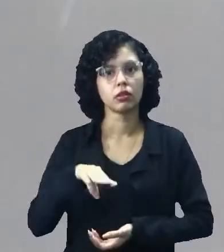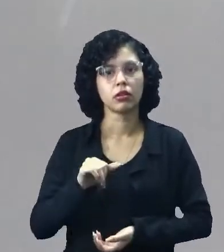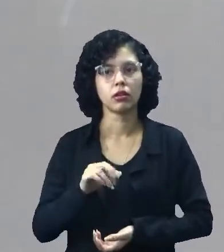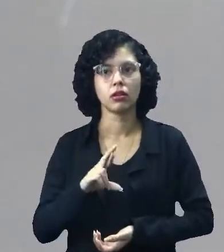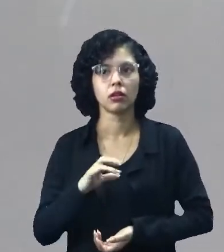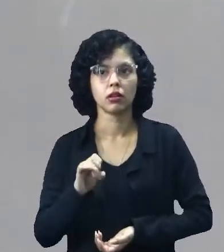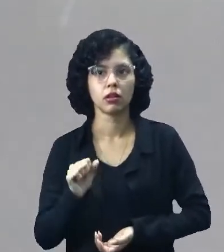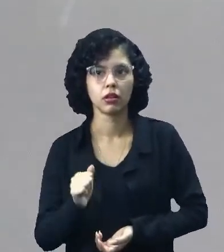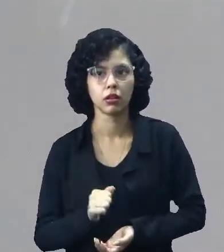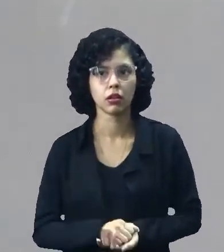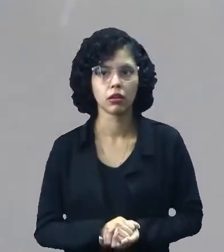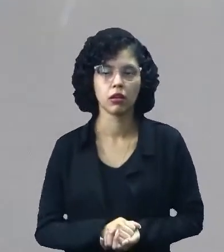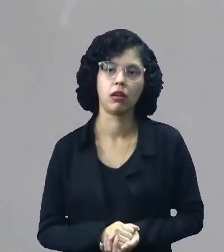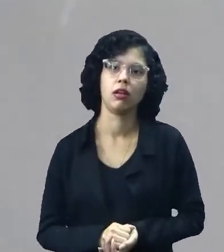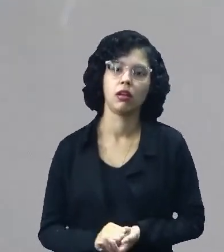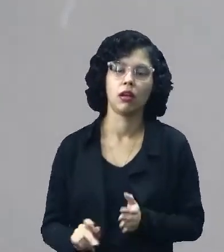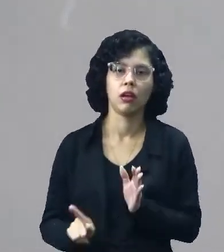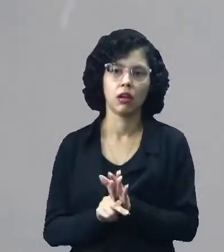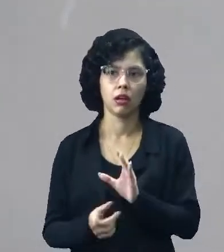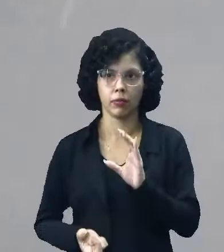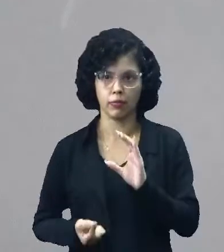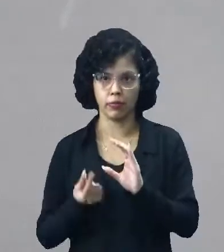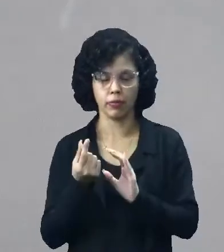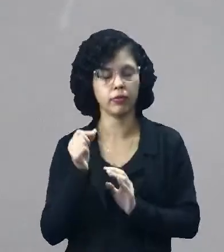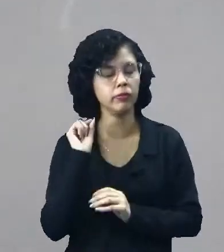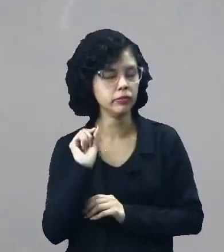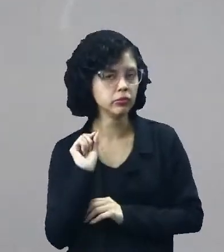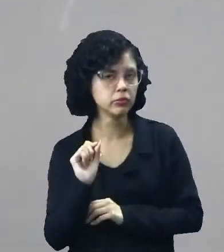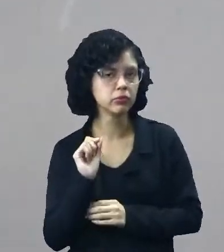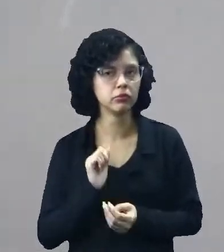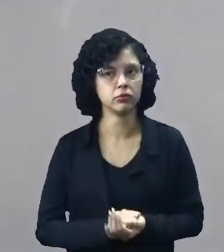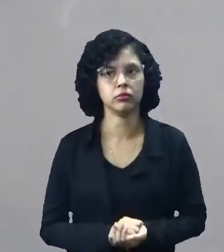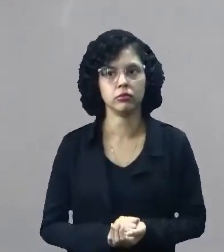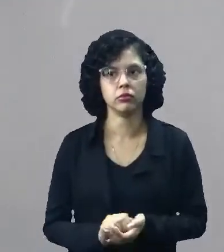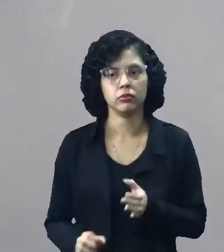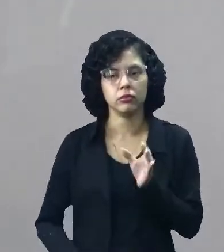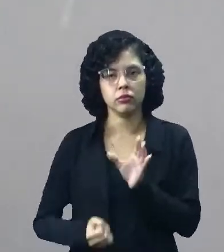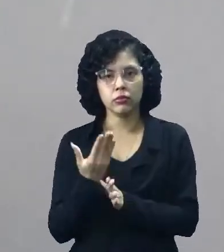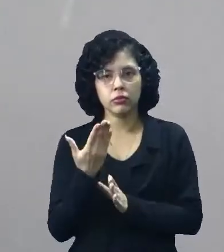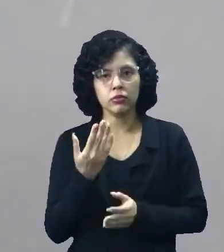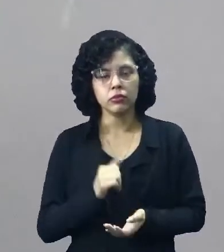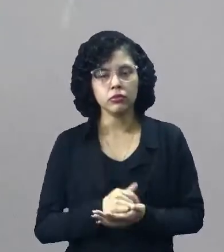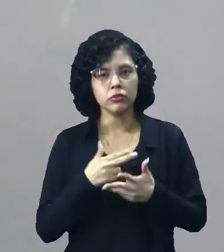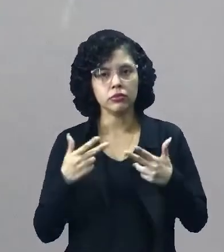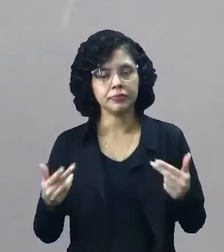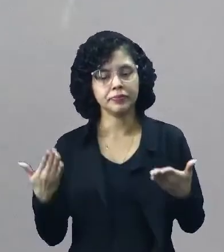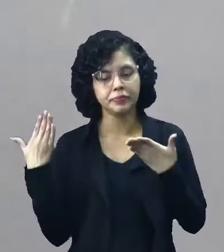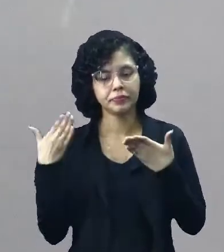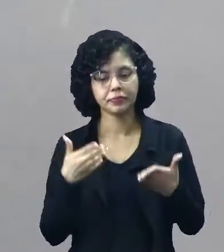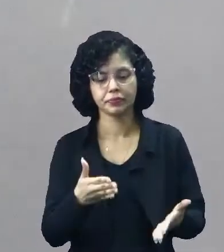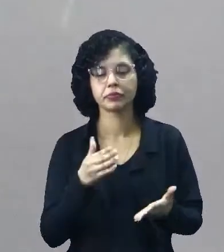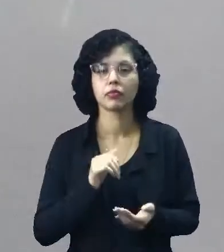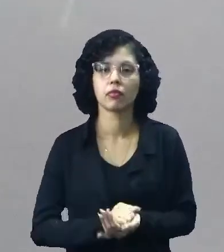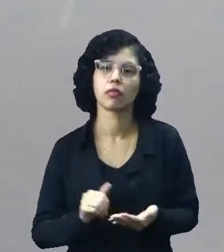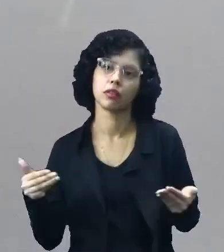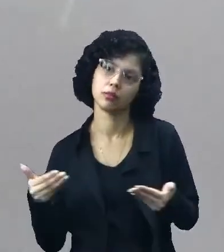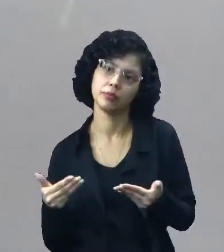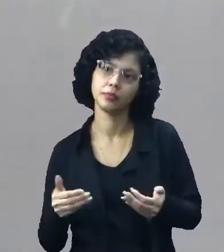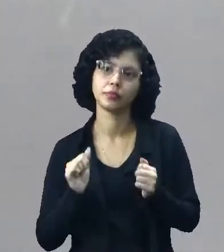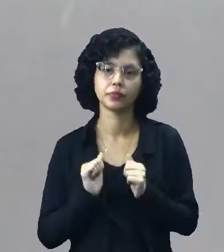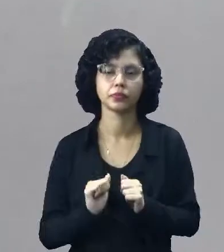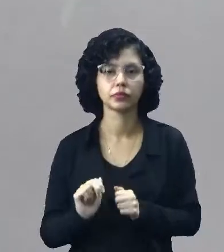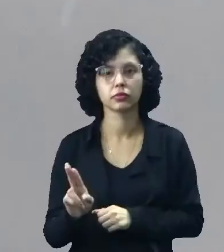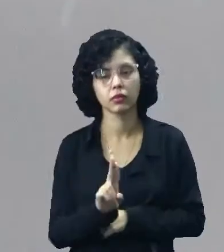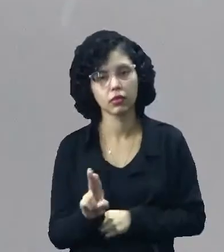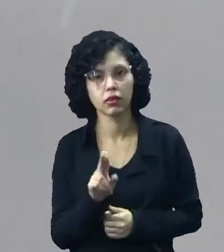questão do fetichismo aí do capitalismo, né? O que é isso? É você criar objetivos, né? Que hoje a gente pode